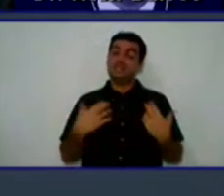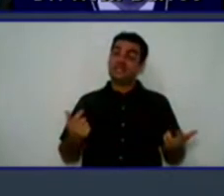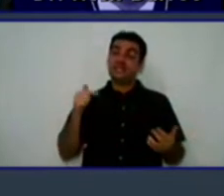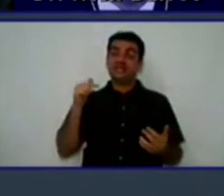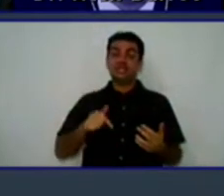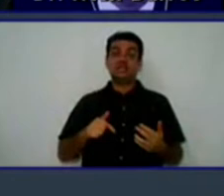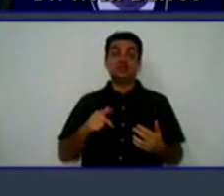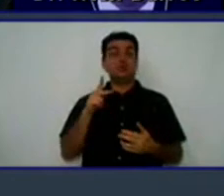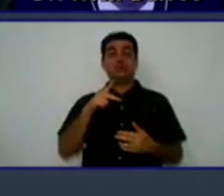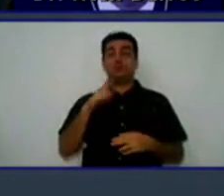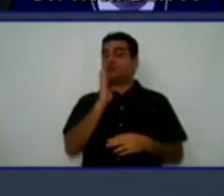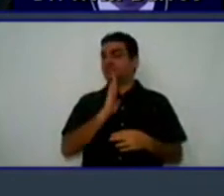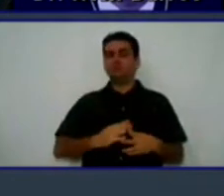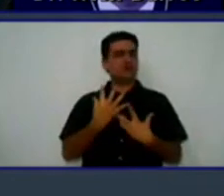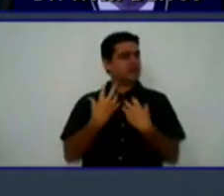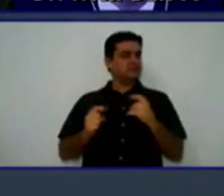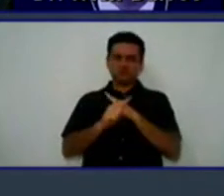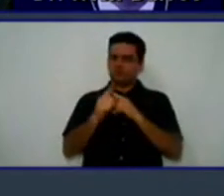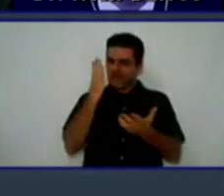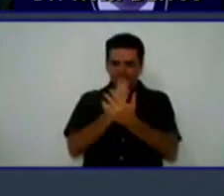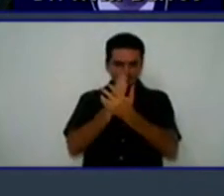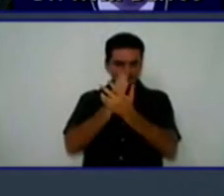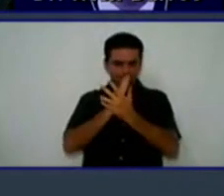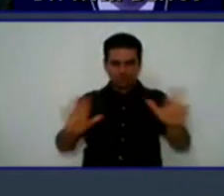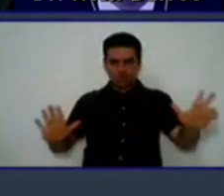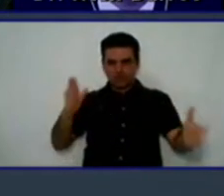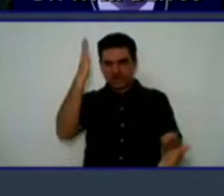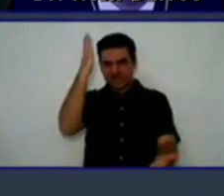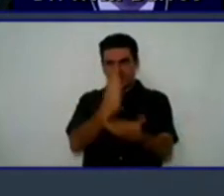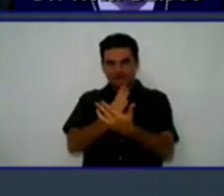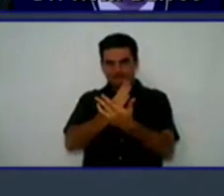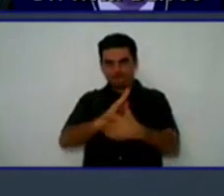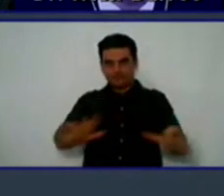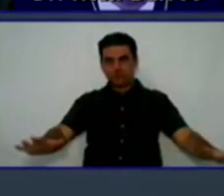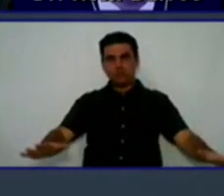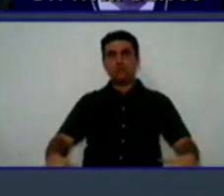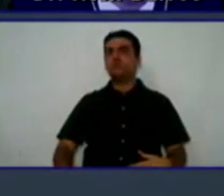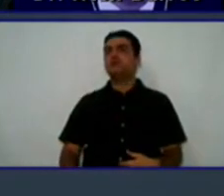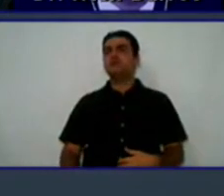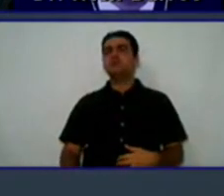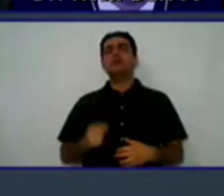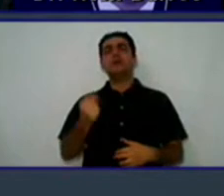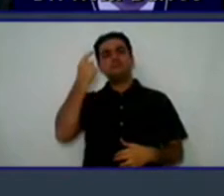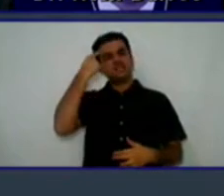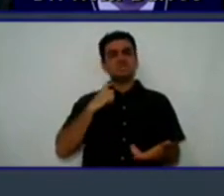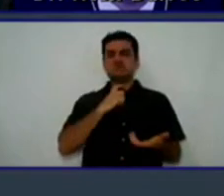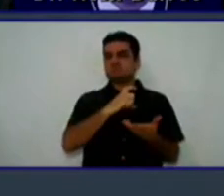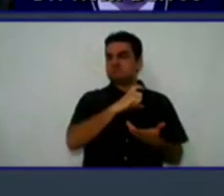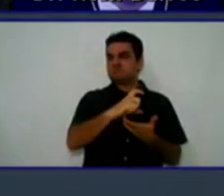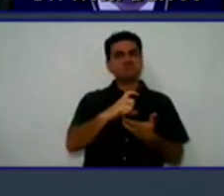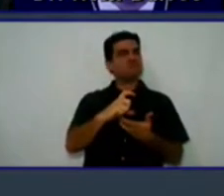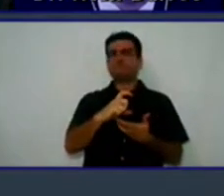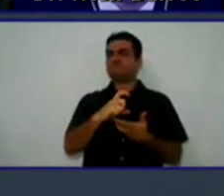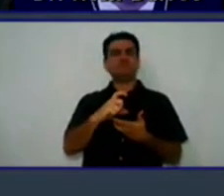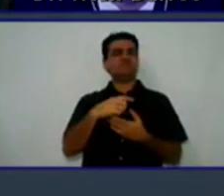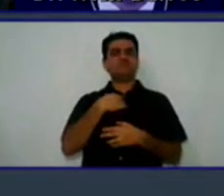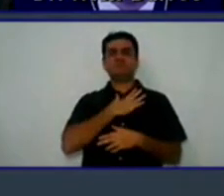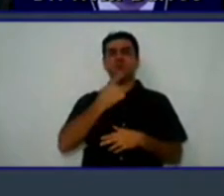não tolera mais, esse tipo de desvirtuamento de aplicação de recursos públicos para